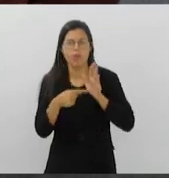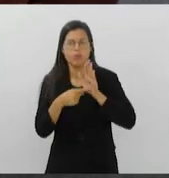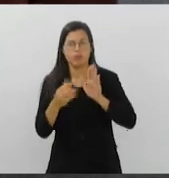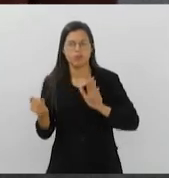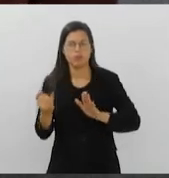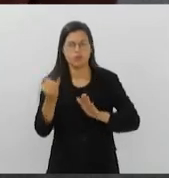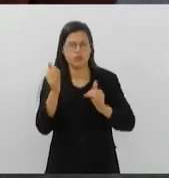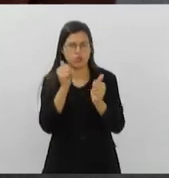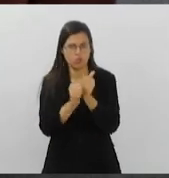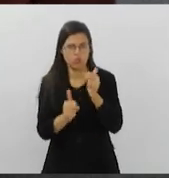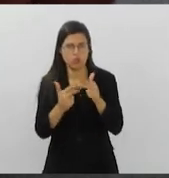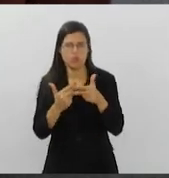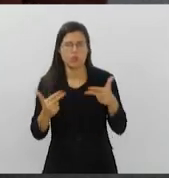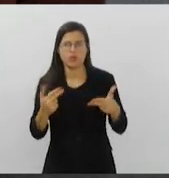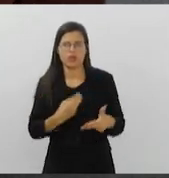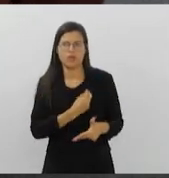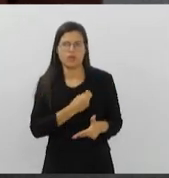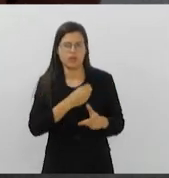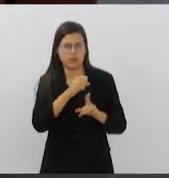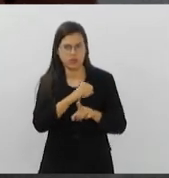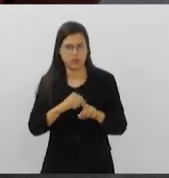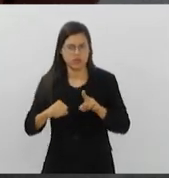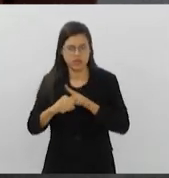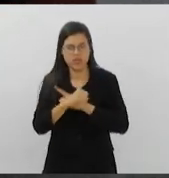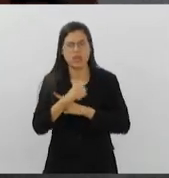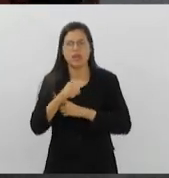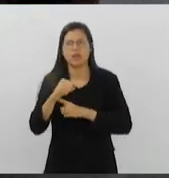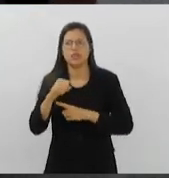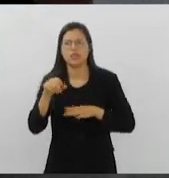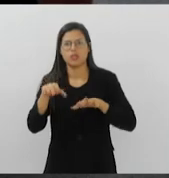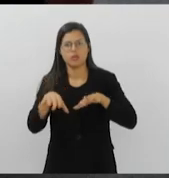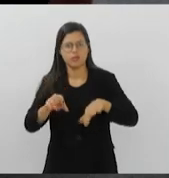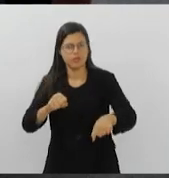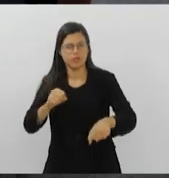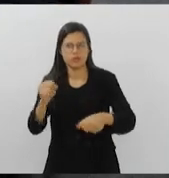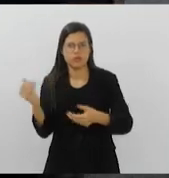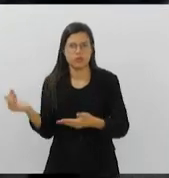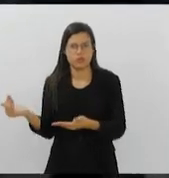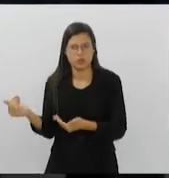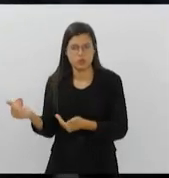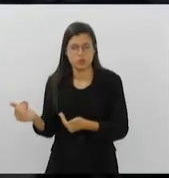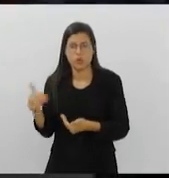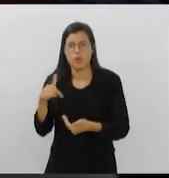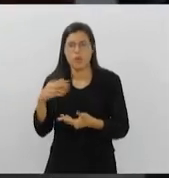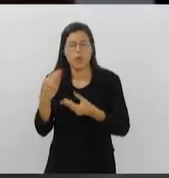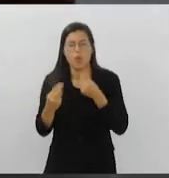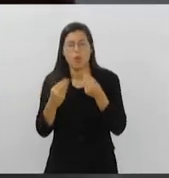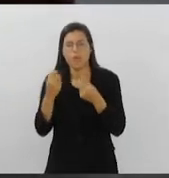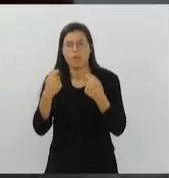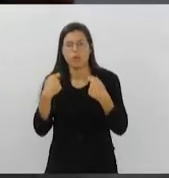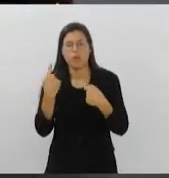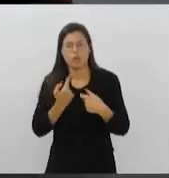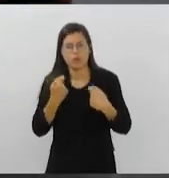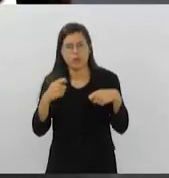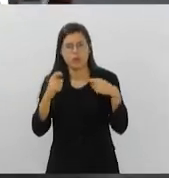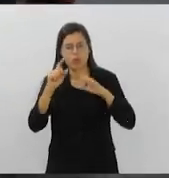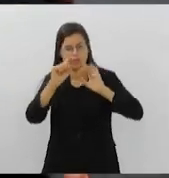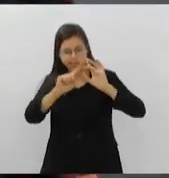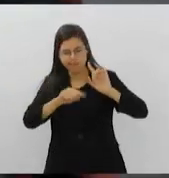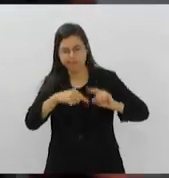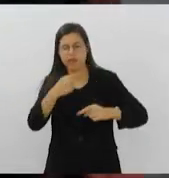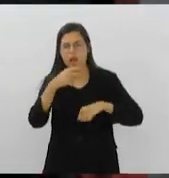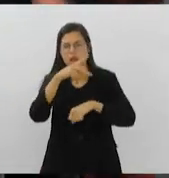vida em sociedade, na formação da nossa juventude e o quanto a gente precisa avançar no nosso país para uma política